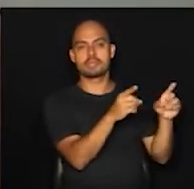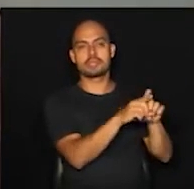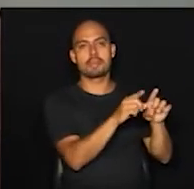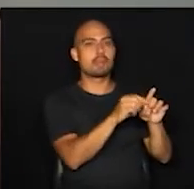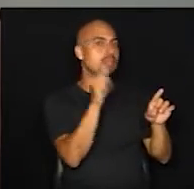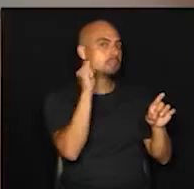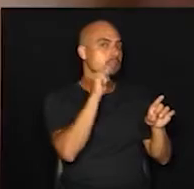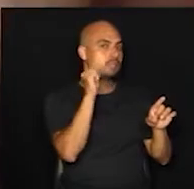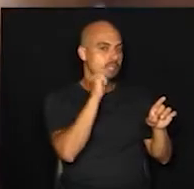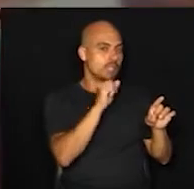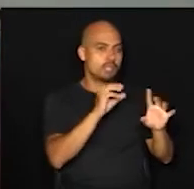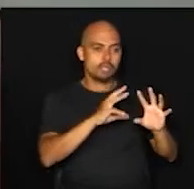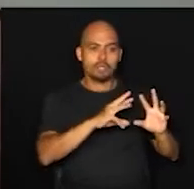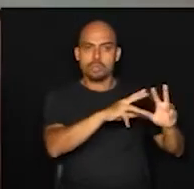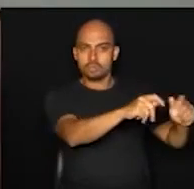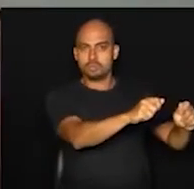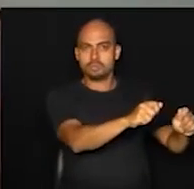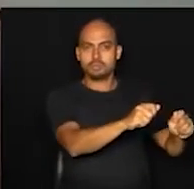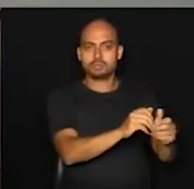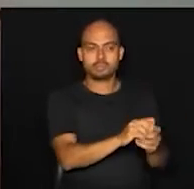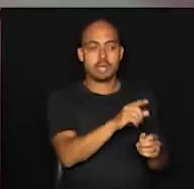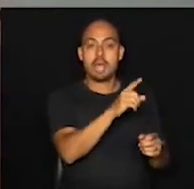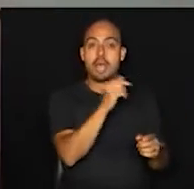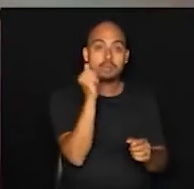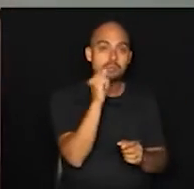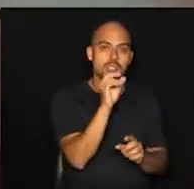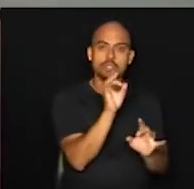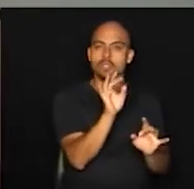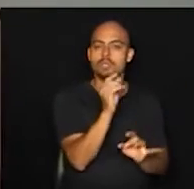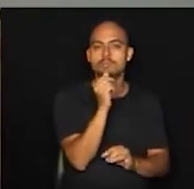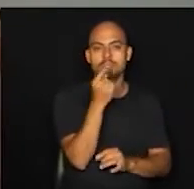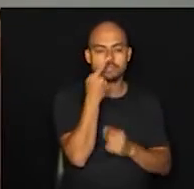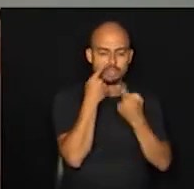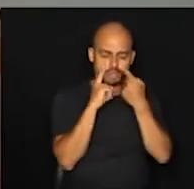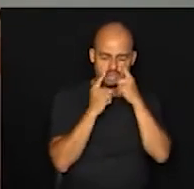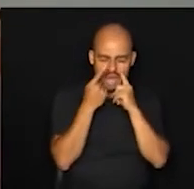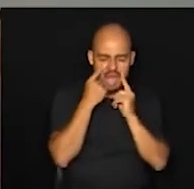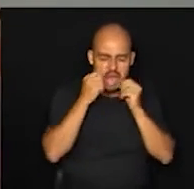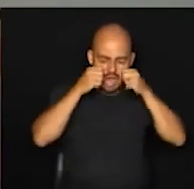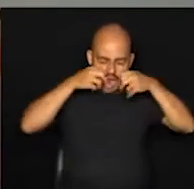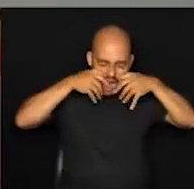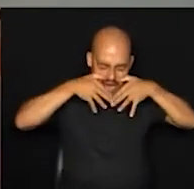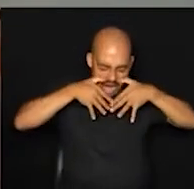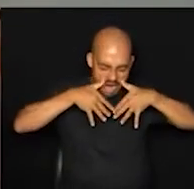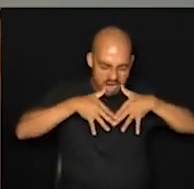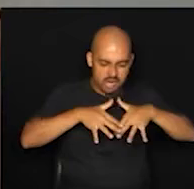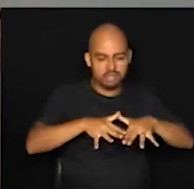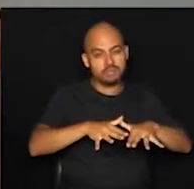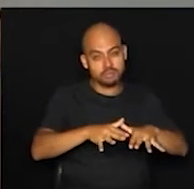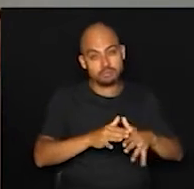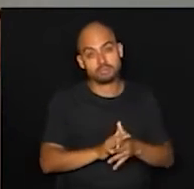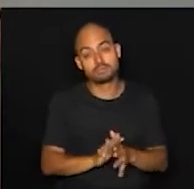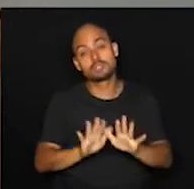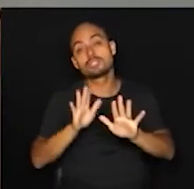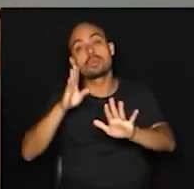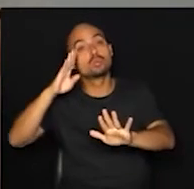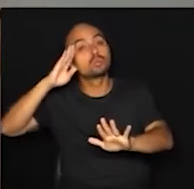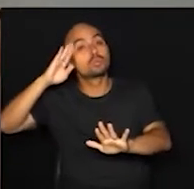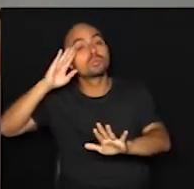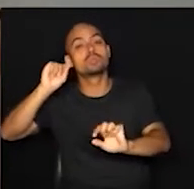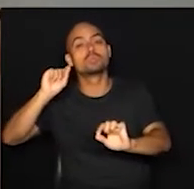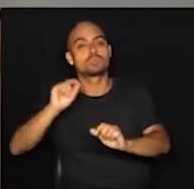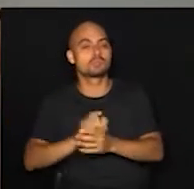damas do Paço. Tanto que as damas do Paço só choravam, não faziam mais nada. Choravam. E aí os soldados disseram que se